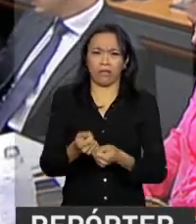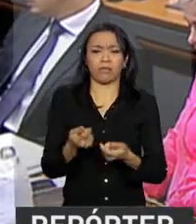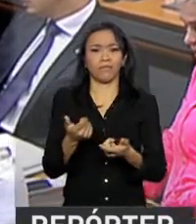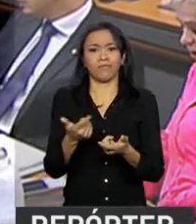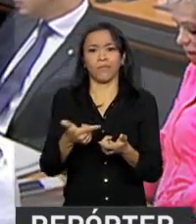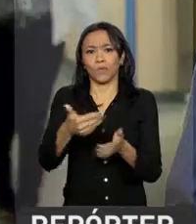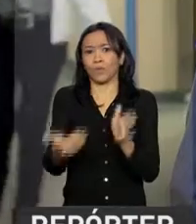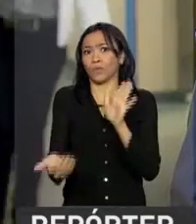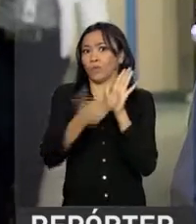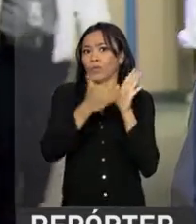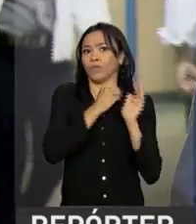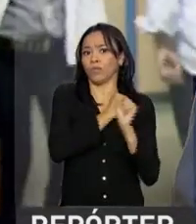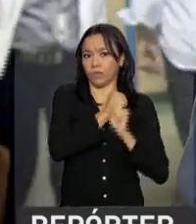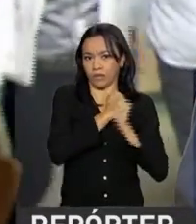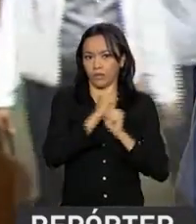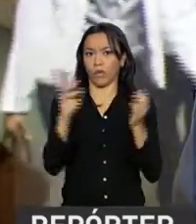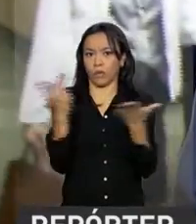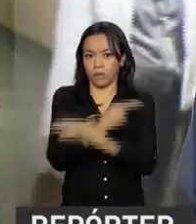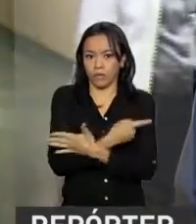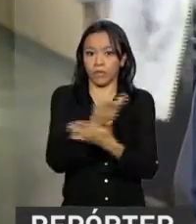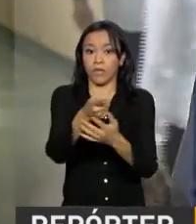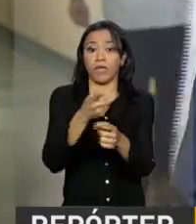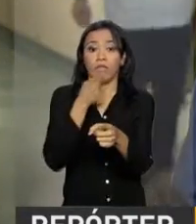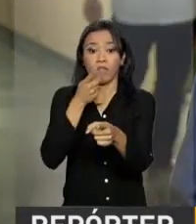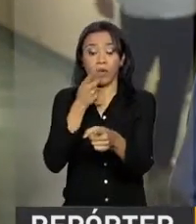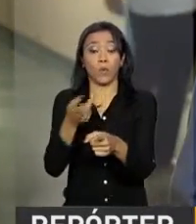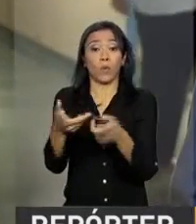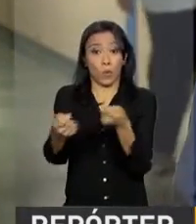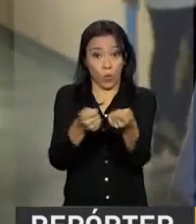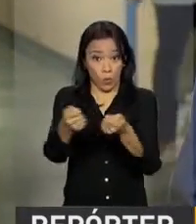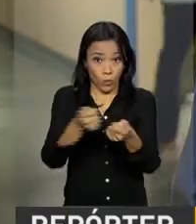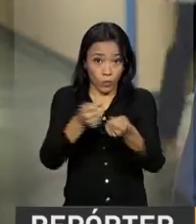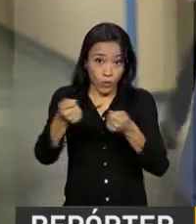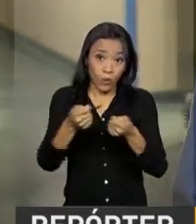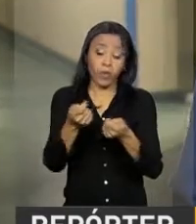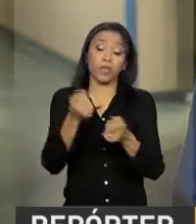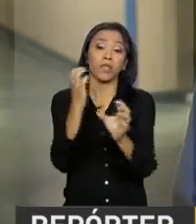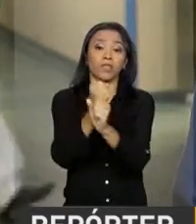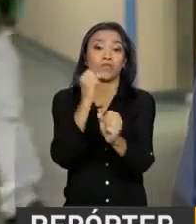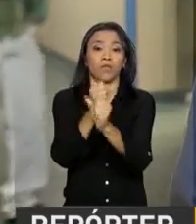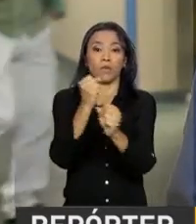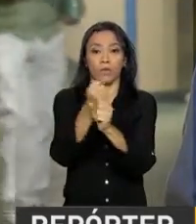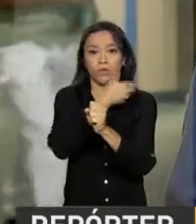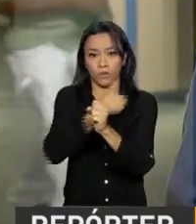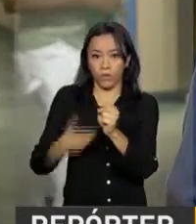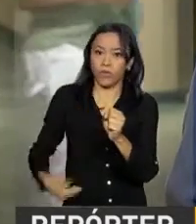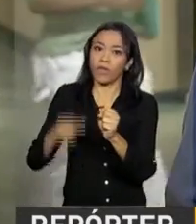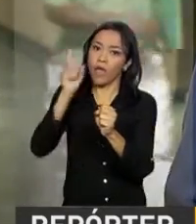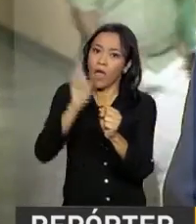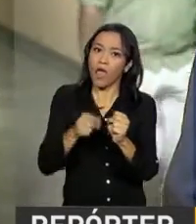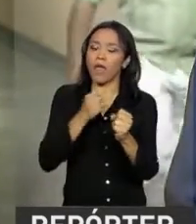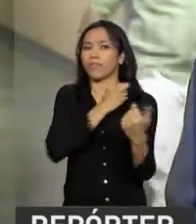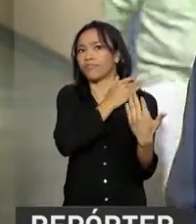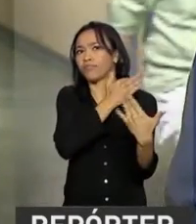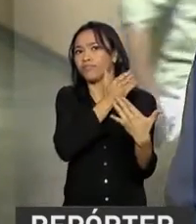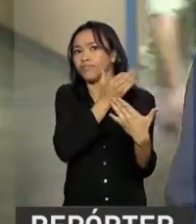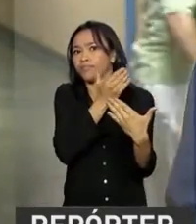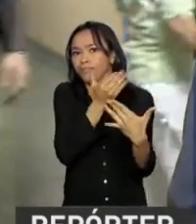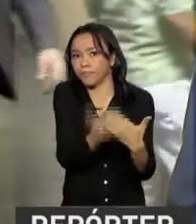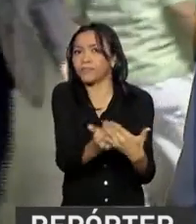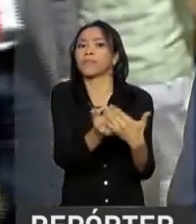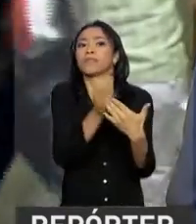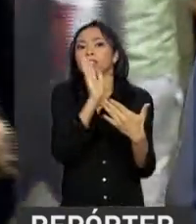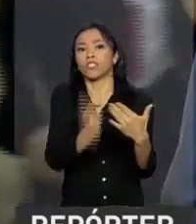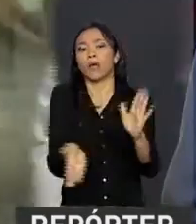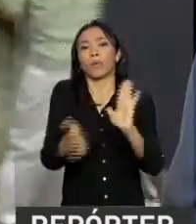nos últimos anos. Henrique Meirelles afirmou que o reequilíbrio das contas públicas baseado numa visão de longo prazo, como proposto